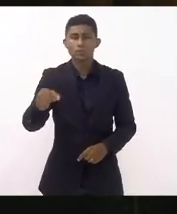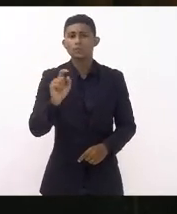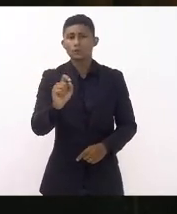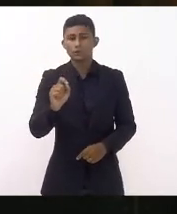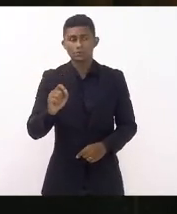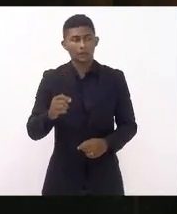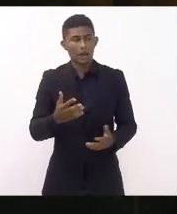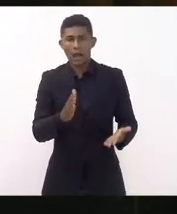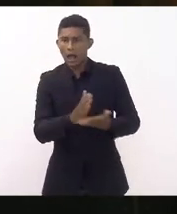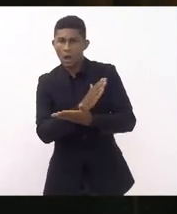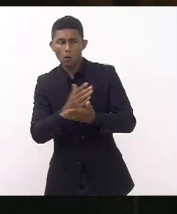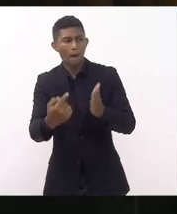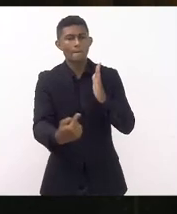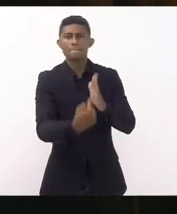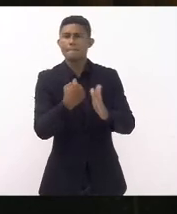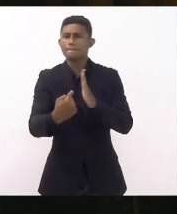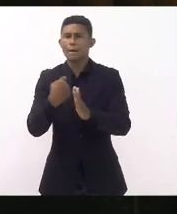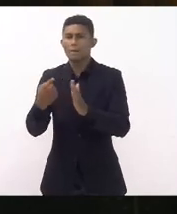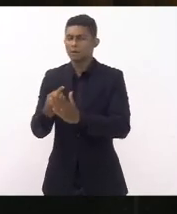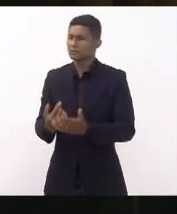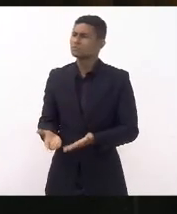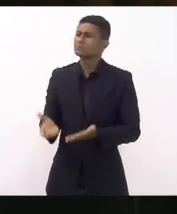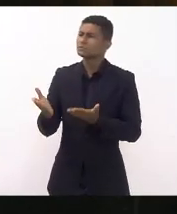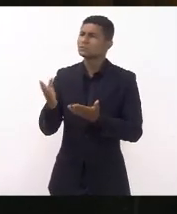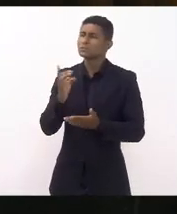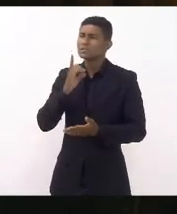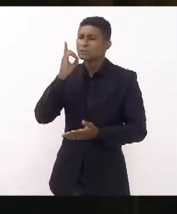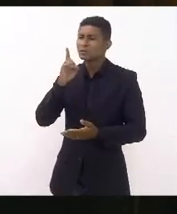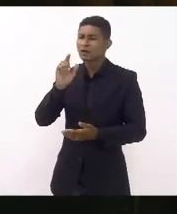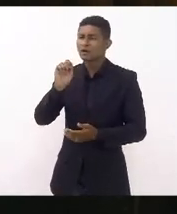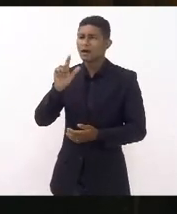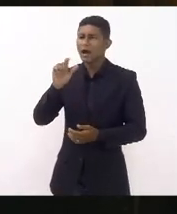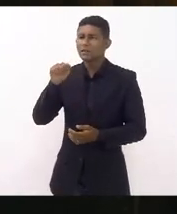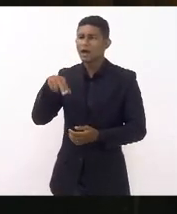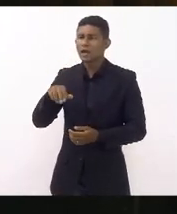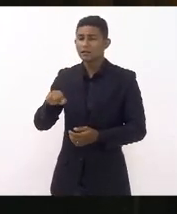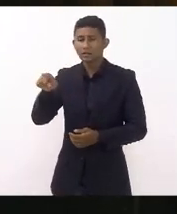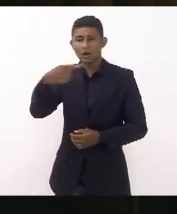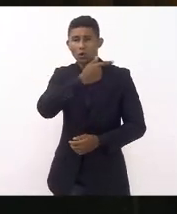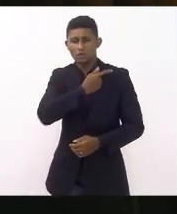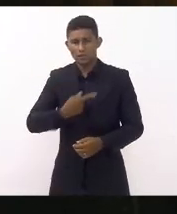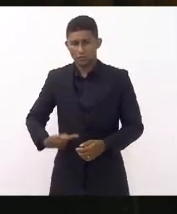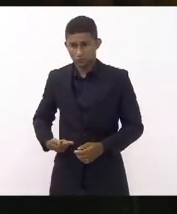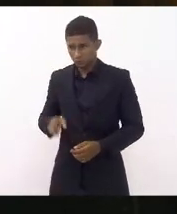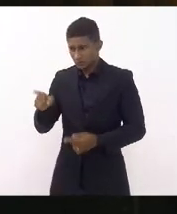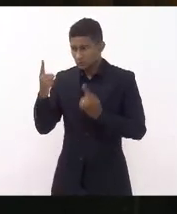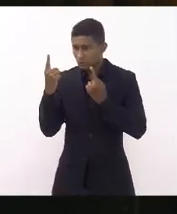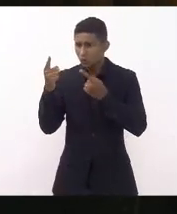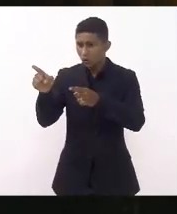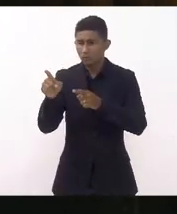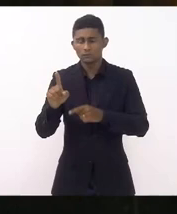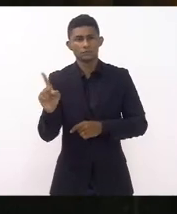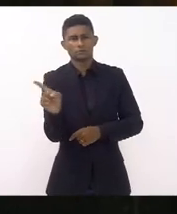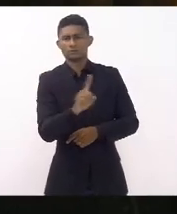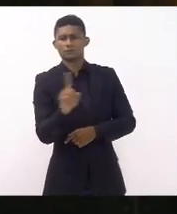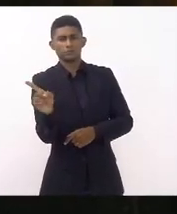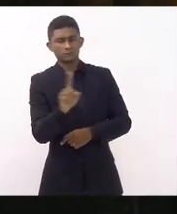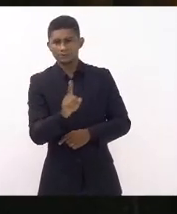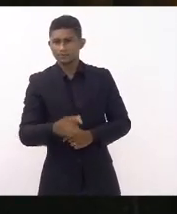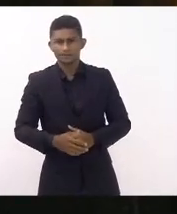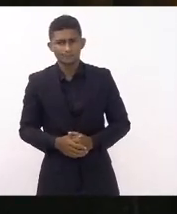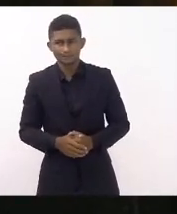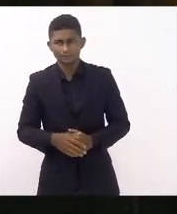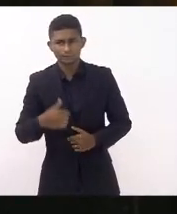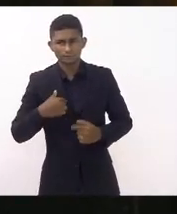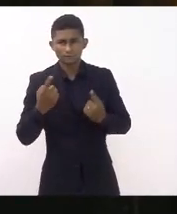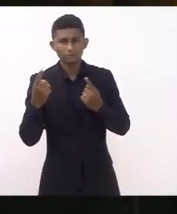perguntam, deputada Alana Passos, você é oposição ao governador Cláudio Castro? Não, eu não sou